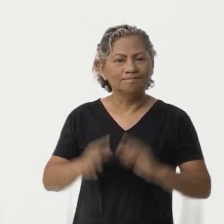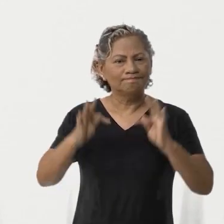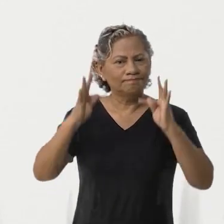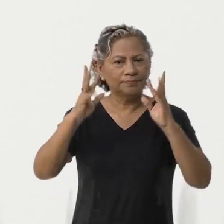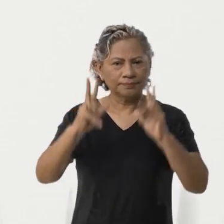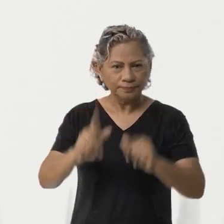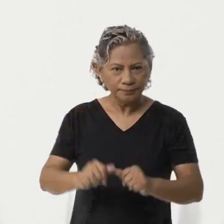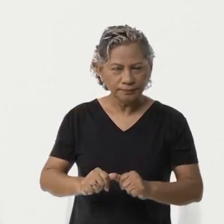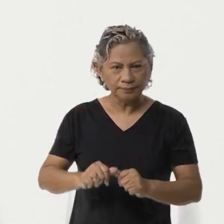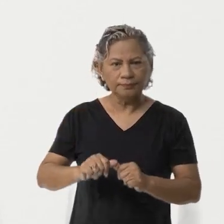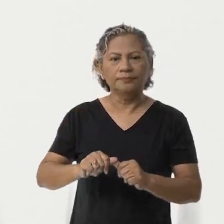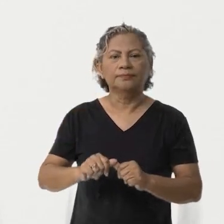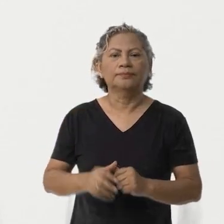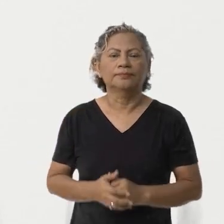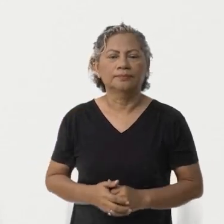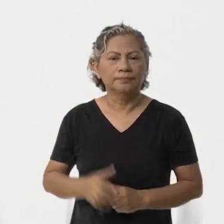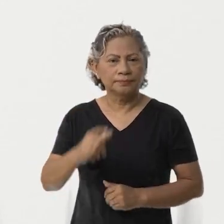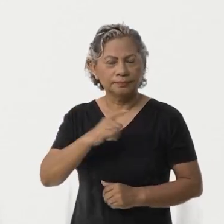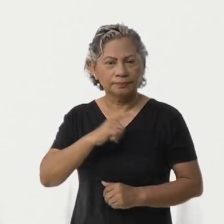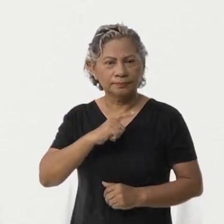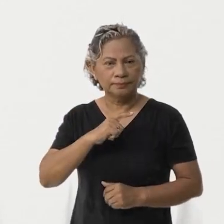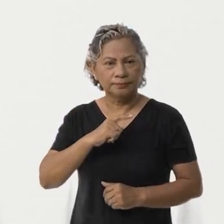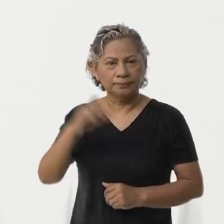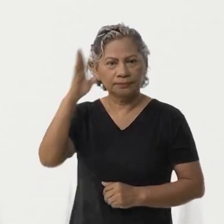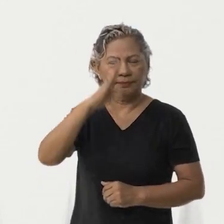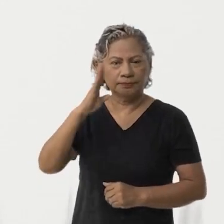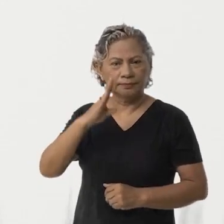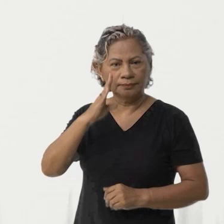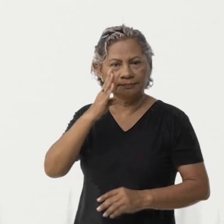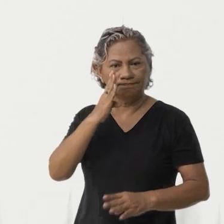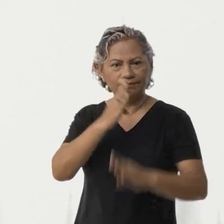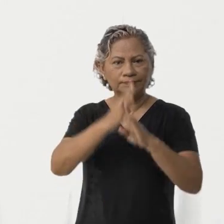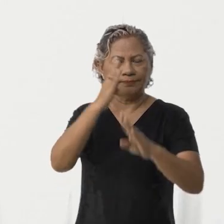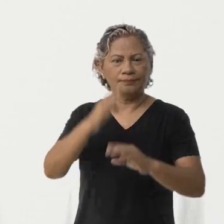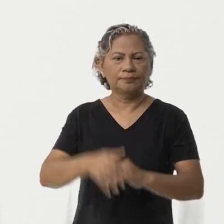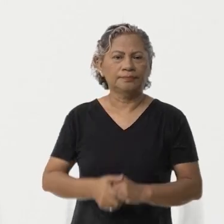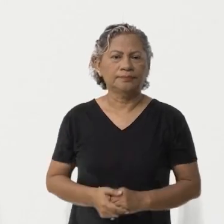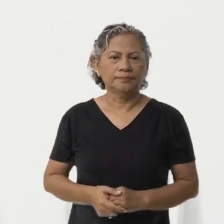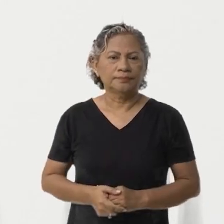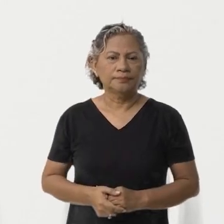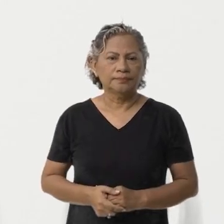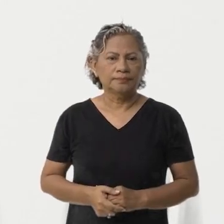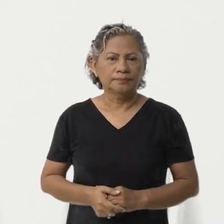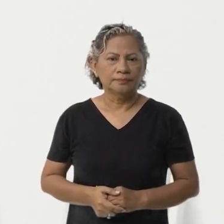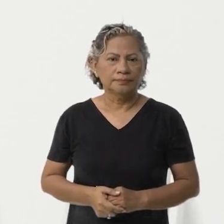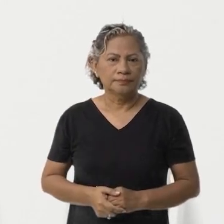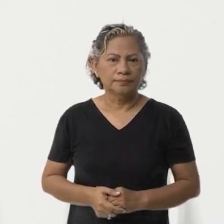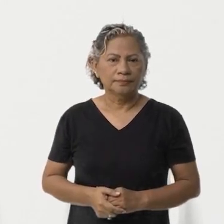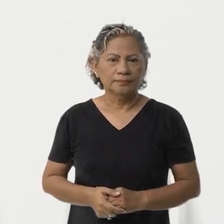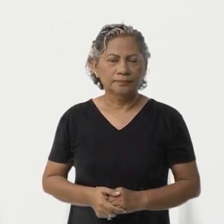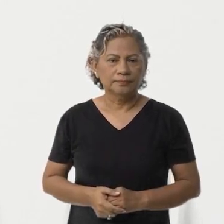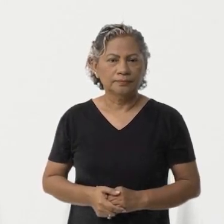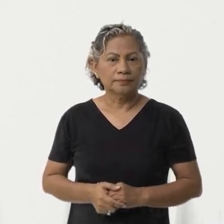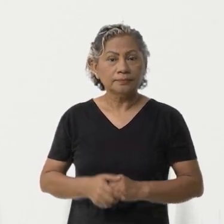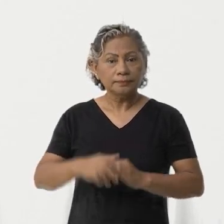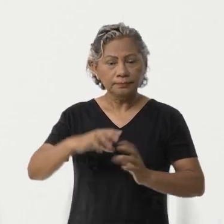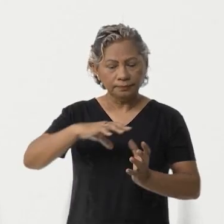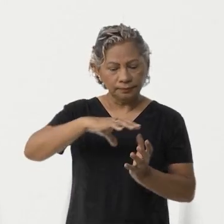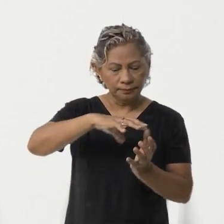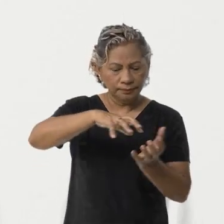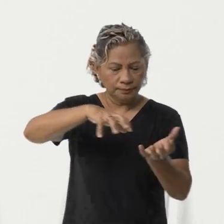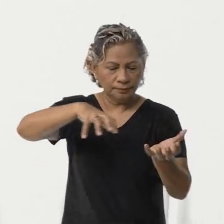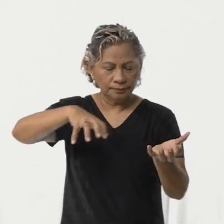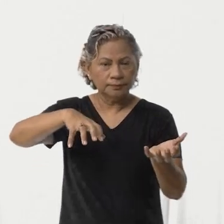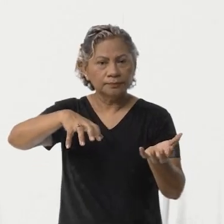no hemisfério ocidental, o Brasil se localiza. Seguindo, ainda quanto aos hemisférios, nós